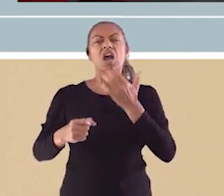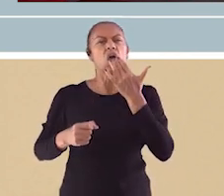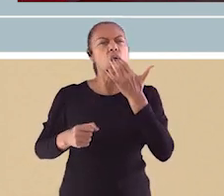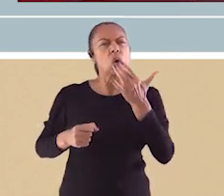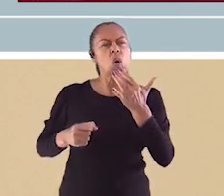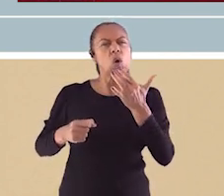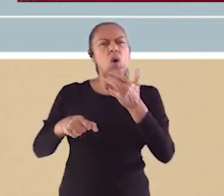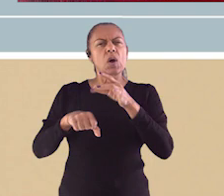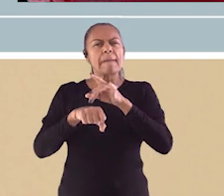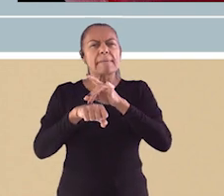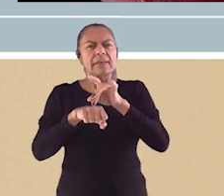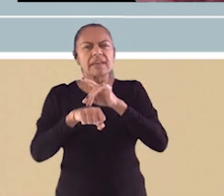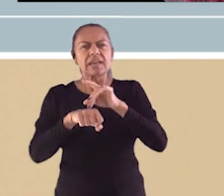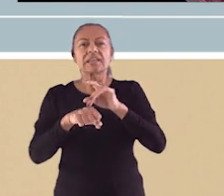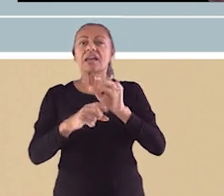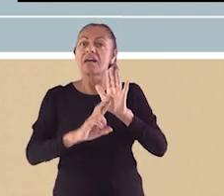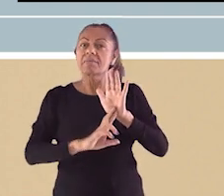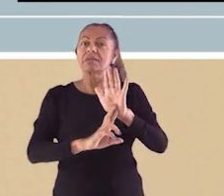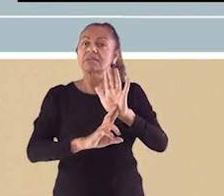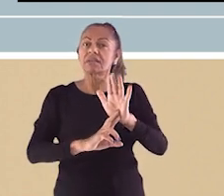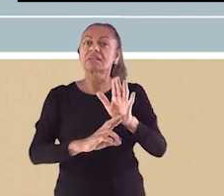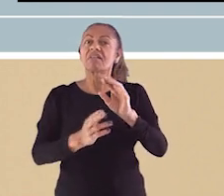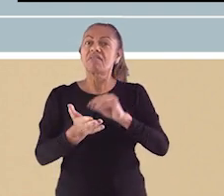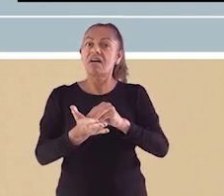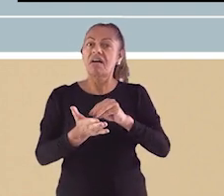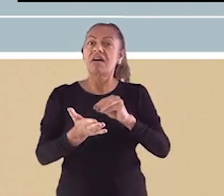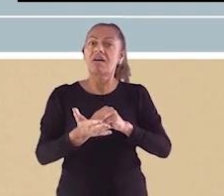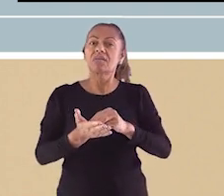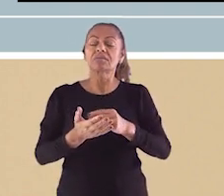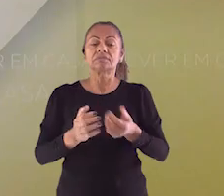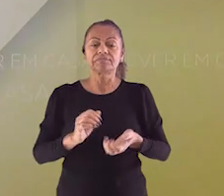vai morrendo. A cor escura representa isso.